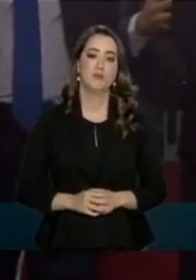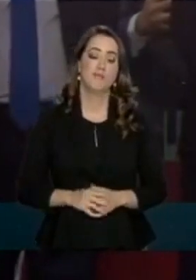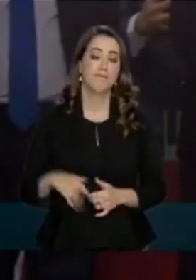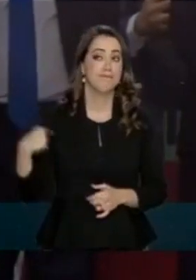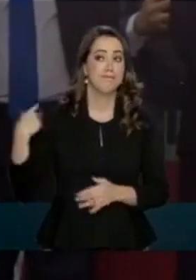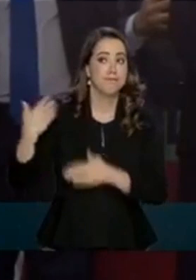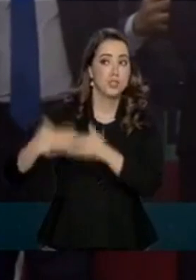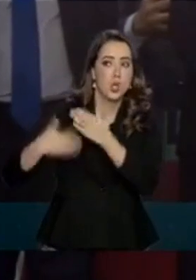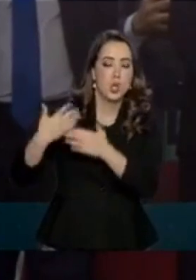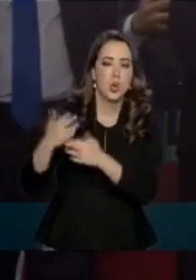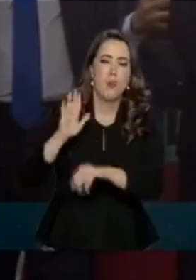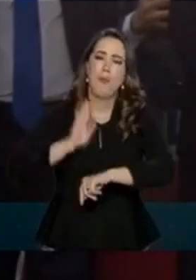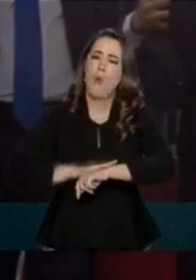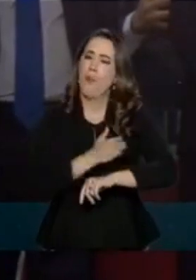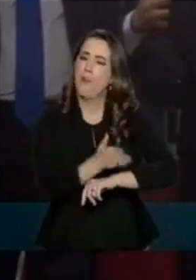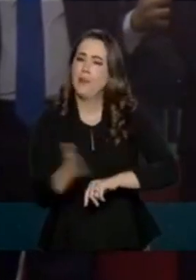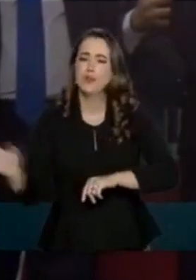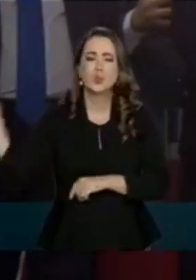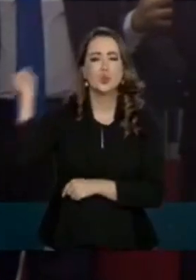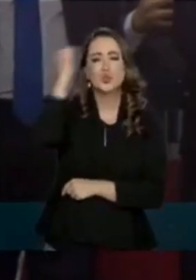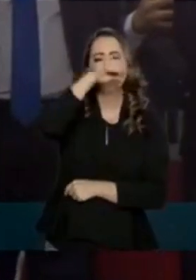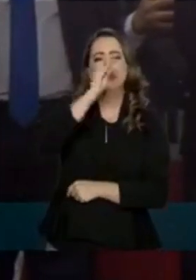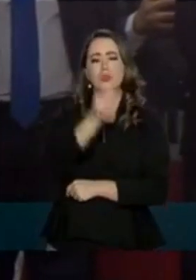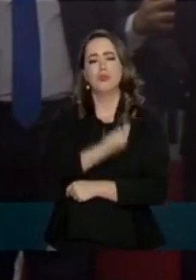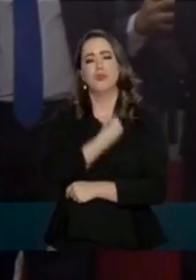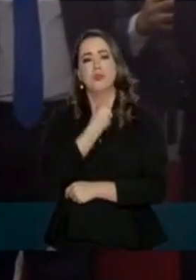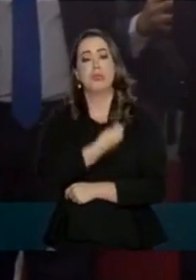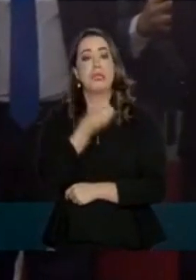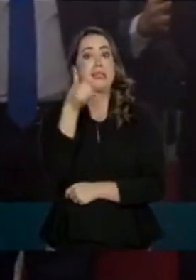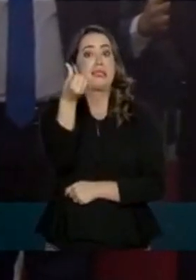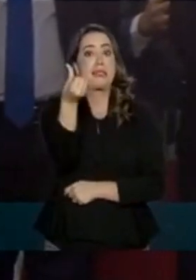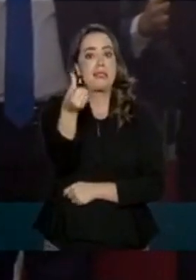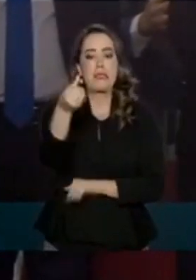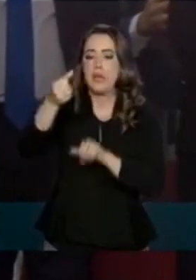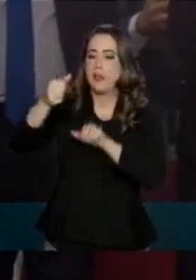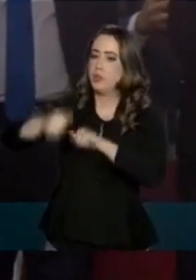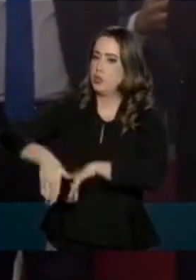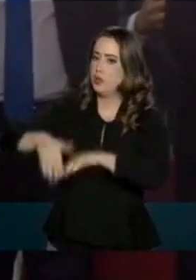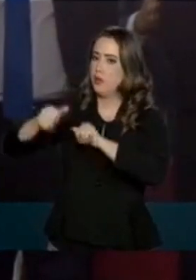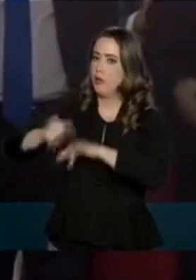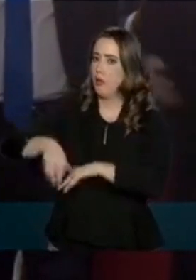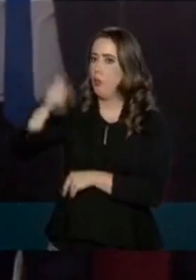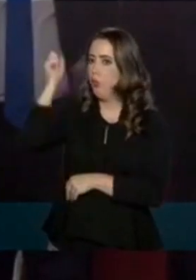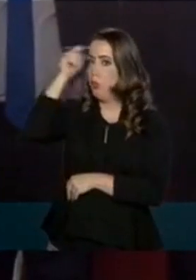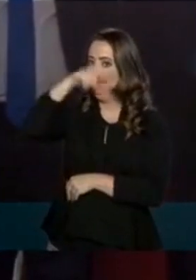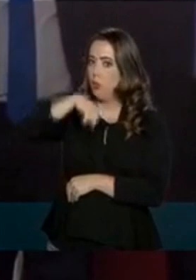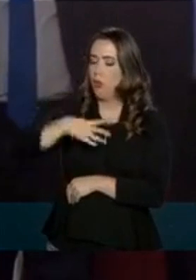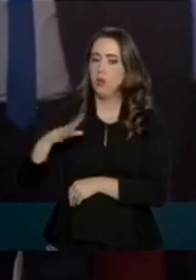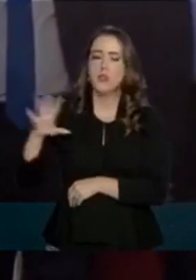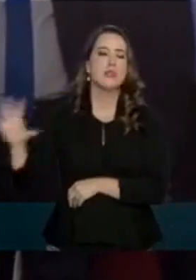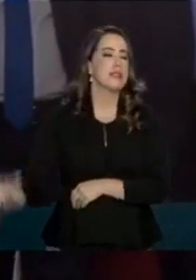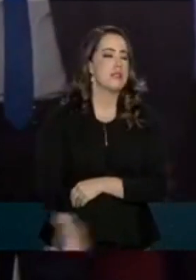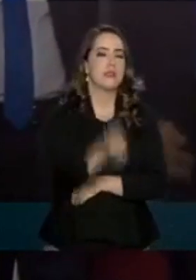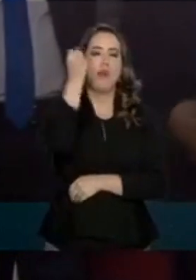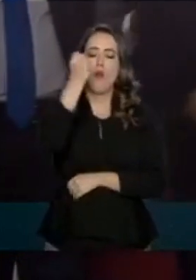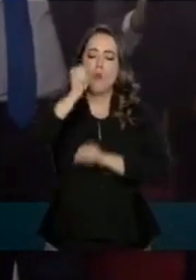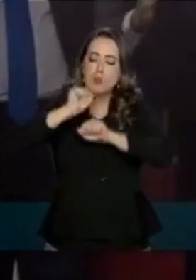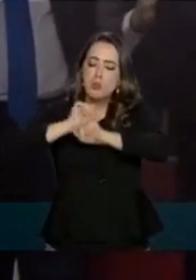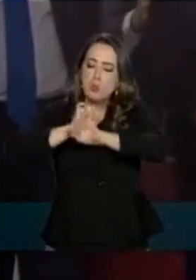Passei por um momento difícil na minha vida no dia 6 de setembro. Fui salvo por um